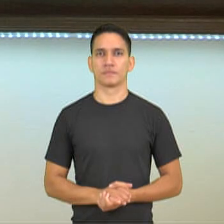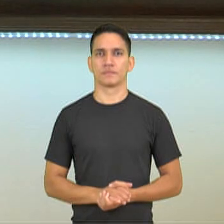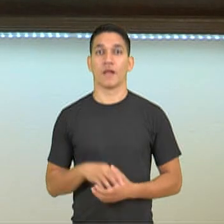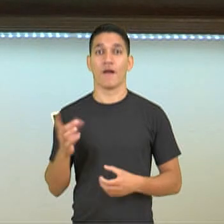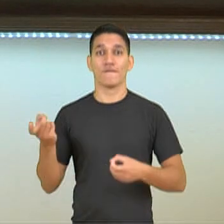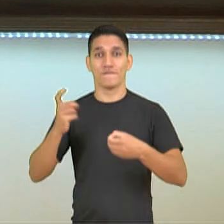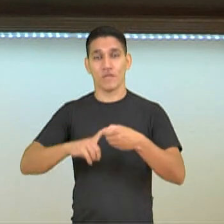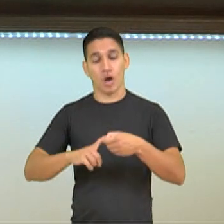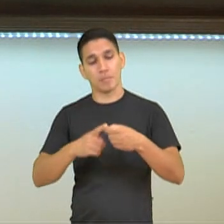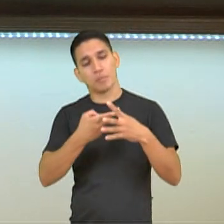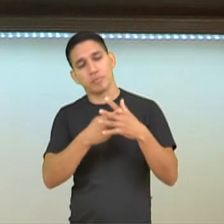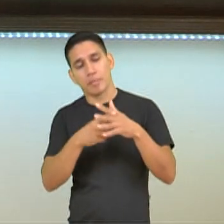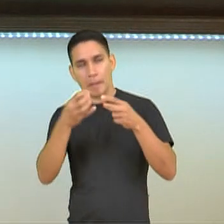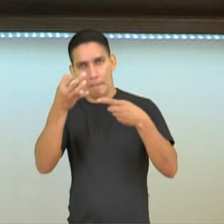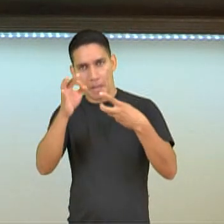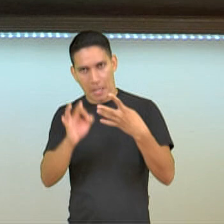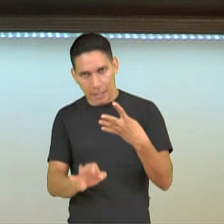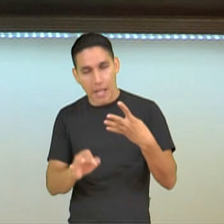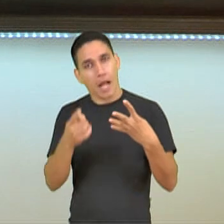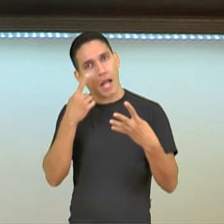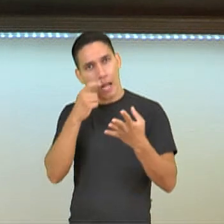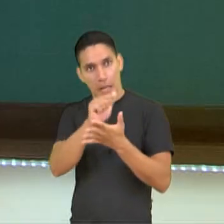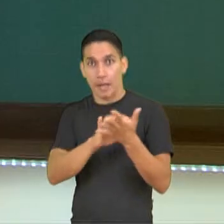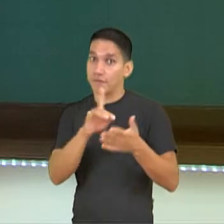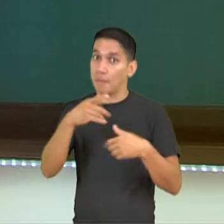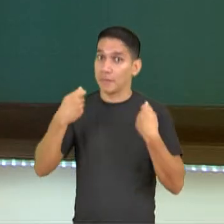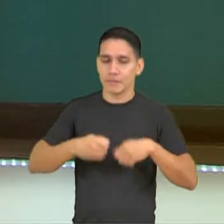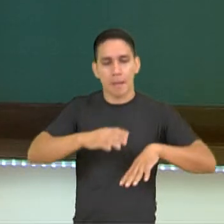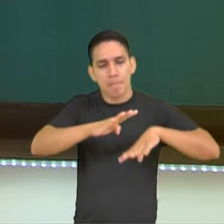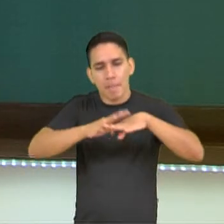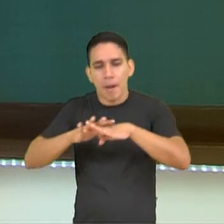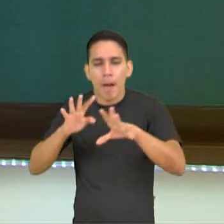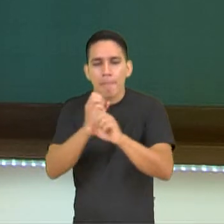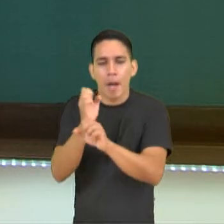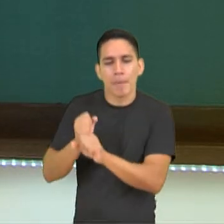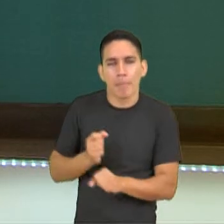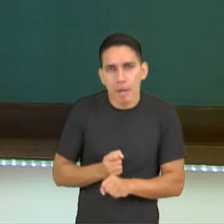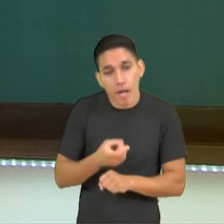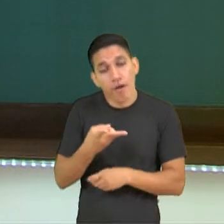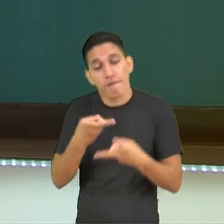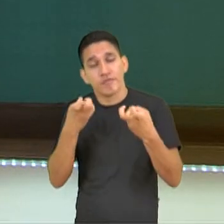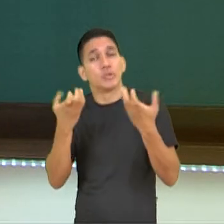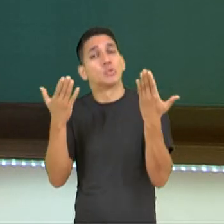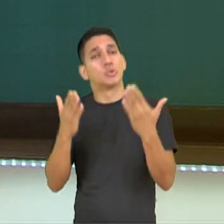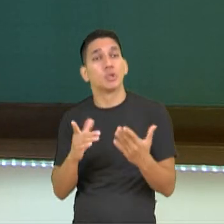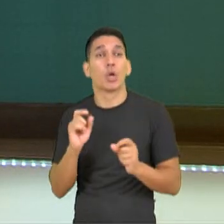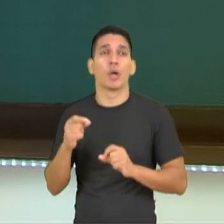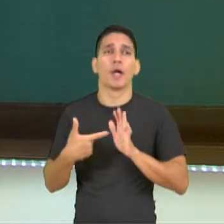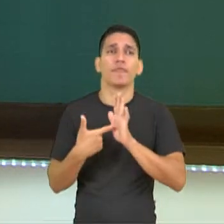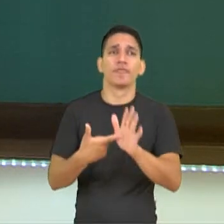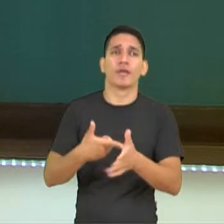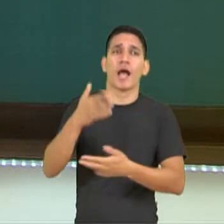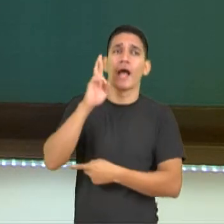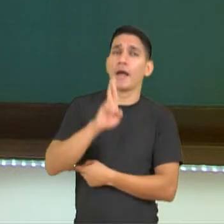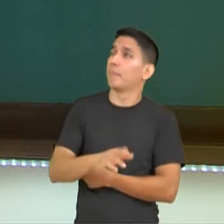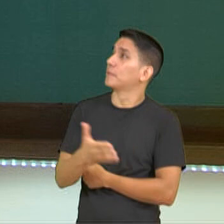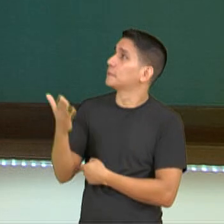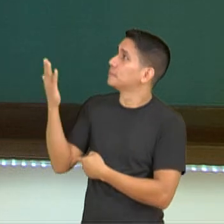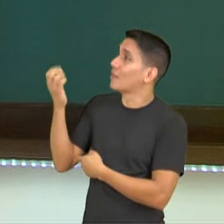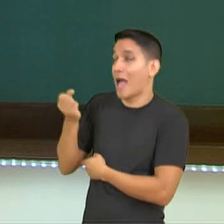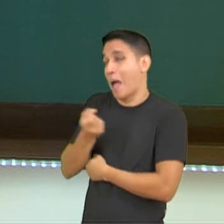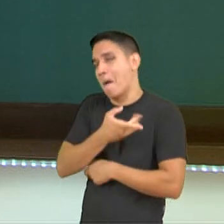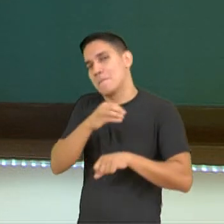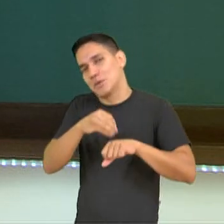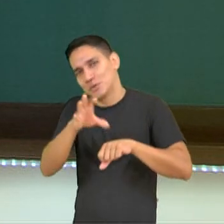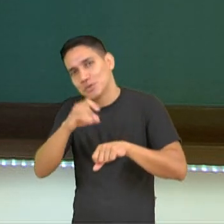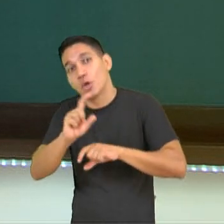Voltamos para corrigir então ali a atividade, vocês tinham que calcular e verificar lá, e aí a professora colocou na resposta ali algumas